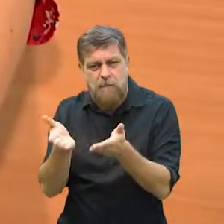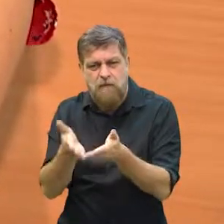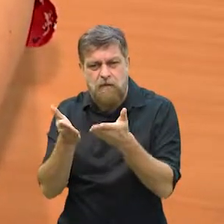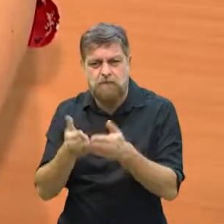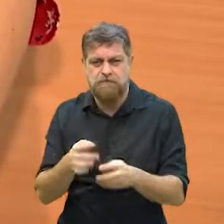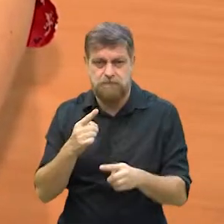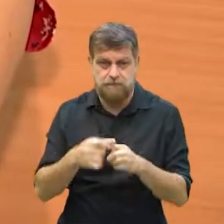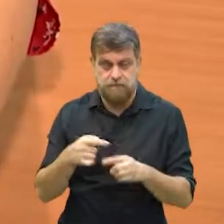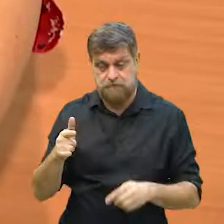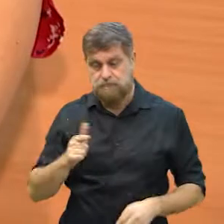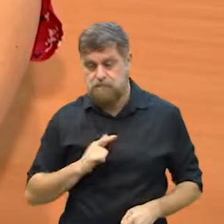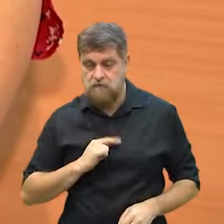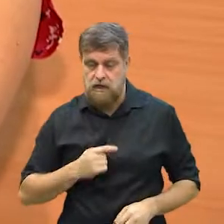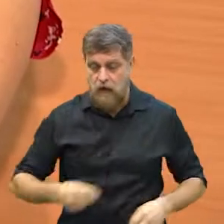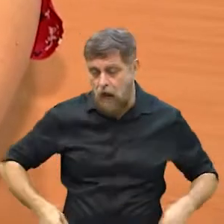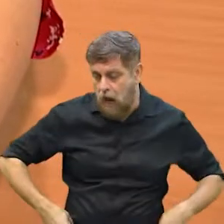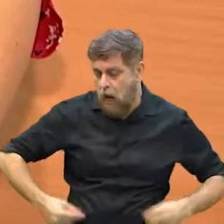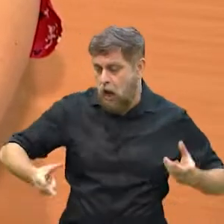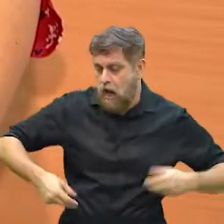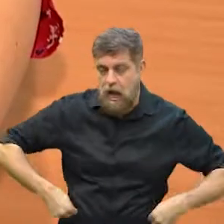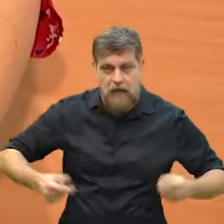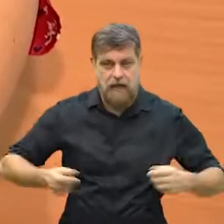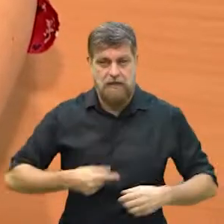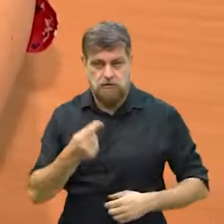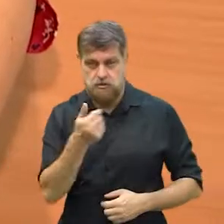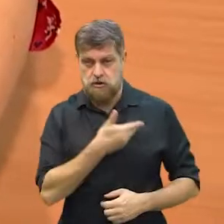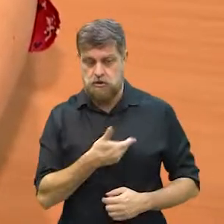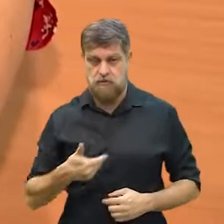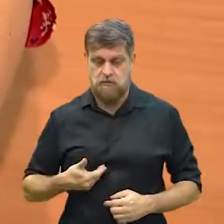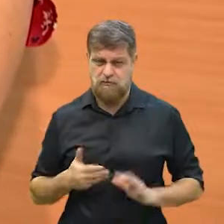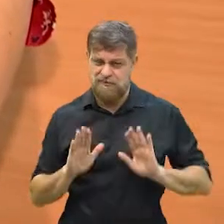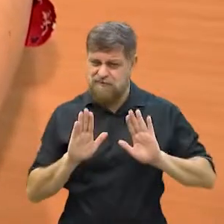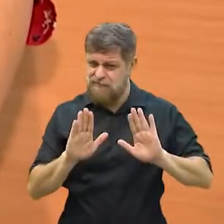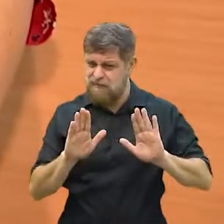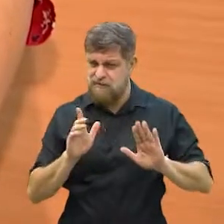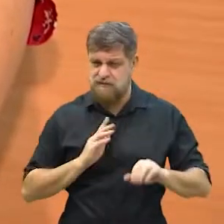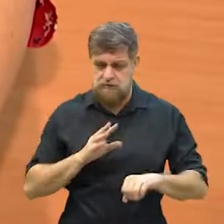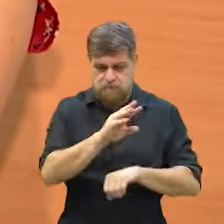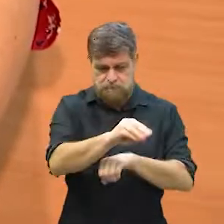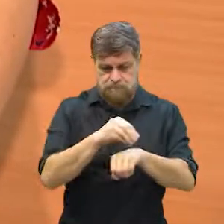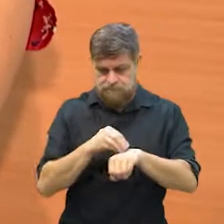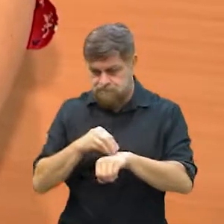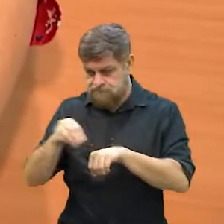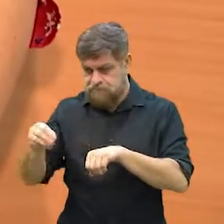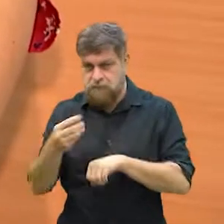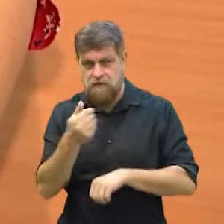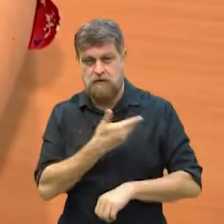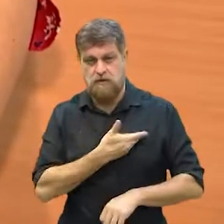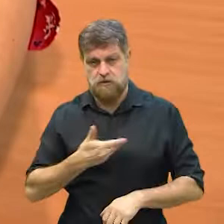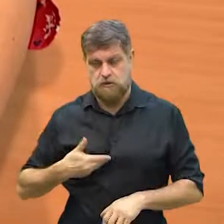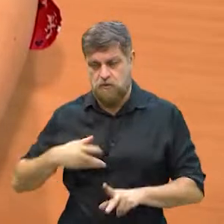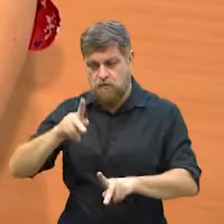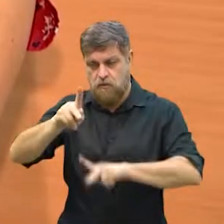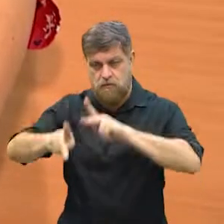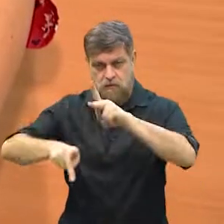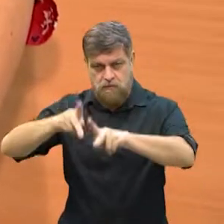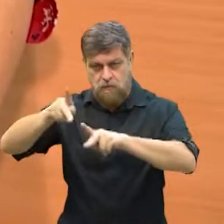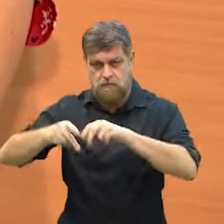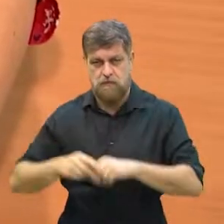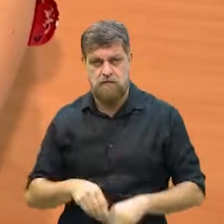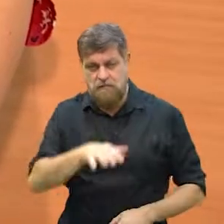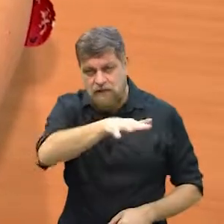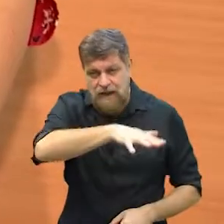Sob o argumento que precisa manter o teto de gastos, mas esse teto de gastos está sendo transferência de dinheiro público do